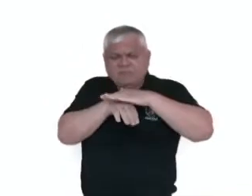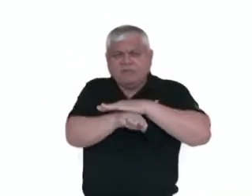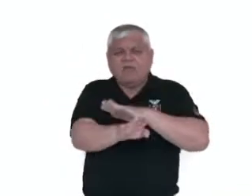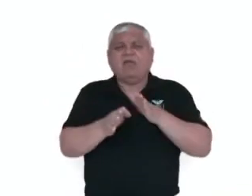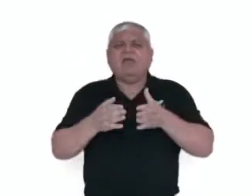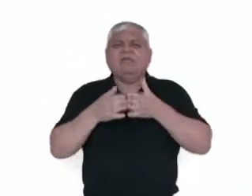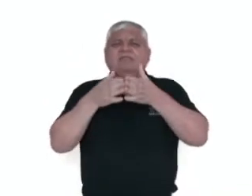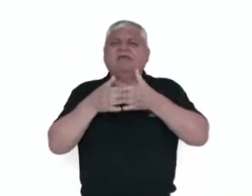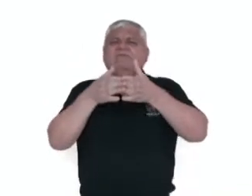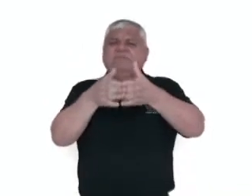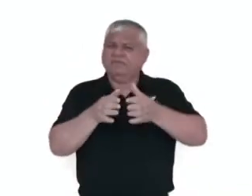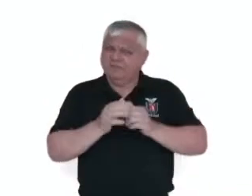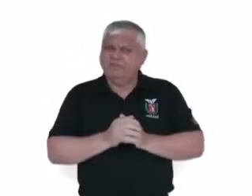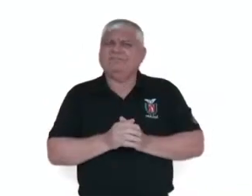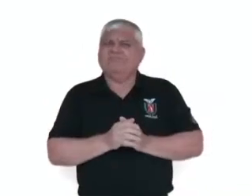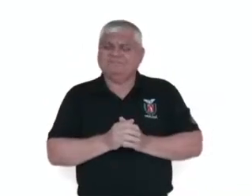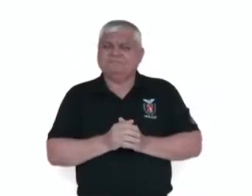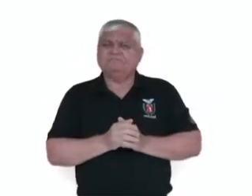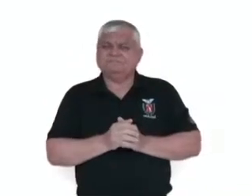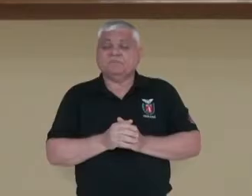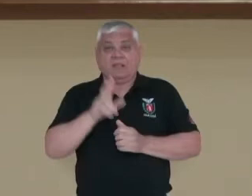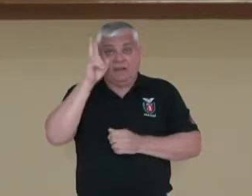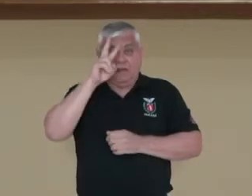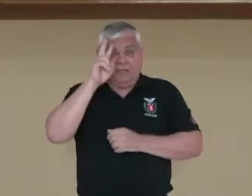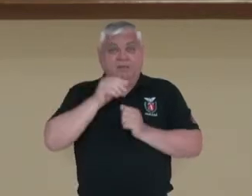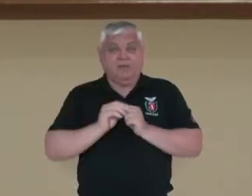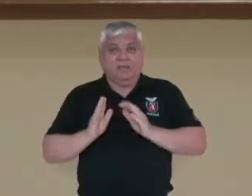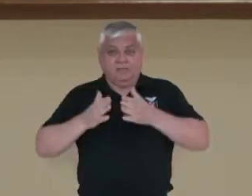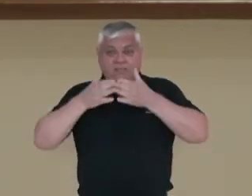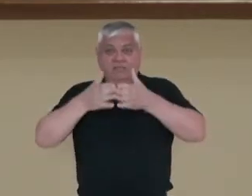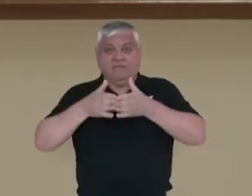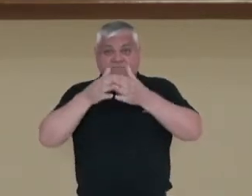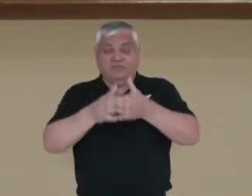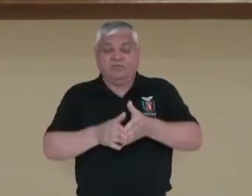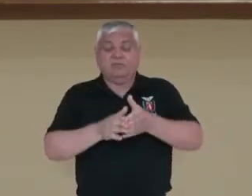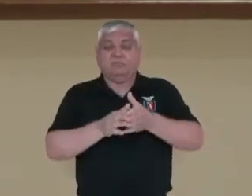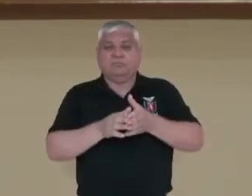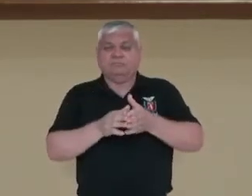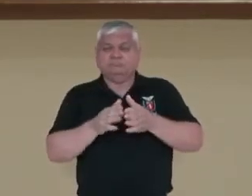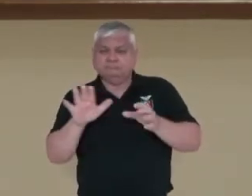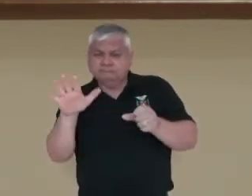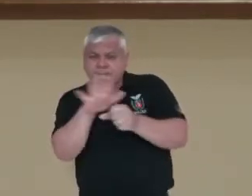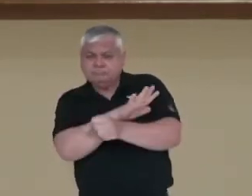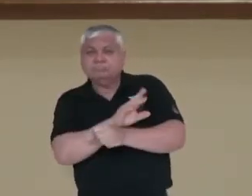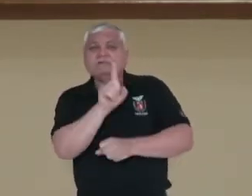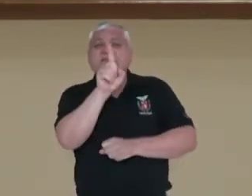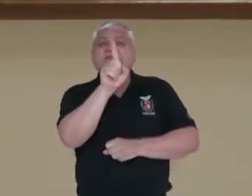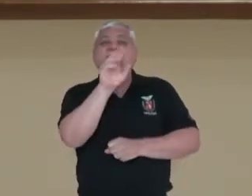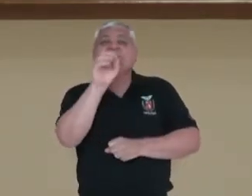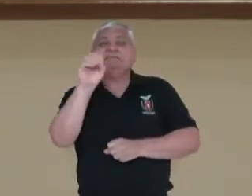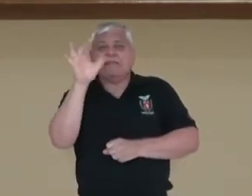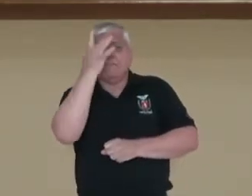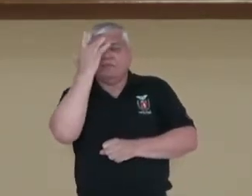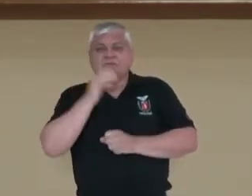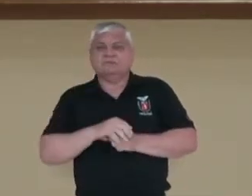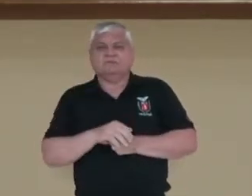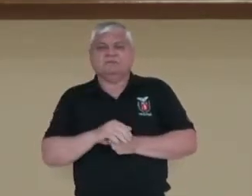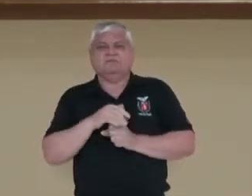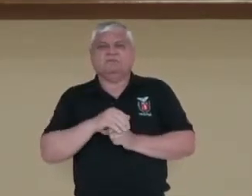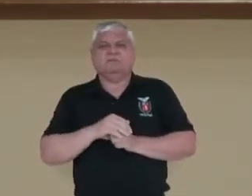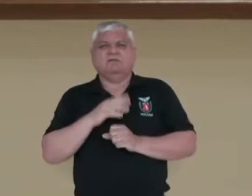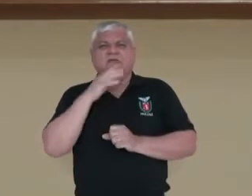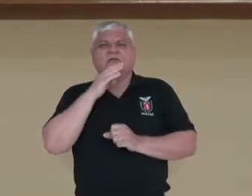falamos na aula anterior, né? Lembrando que os navios em que cabiam 100 pessoas, eles traziam até 300 pessoas,